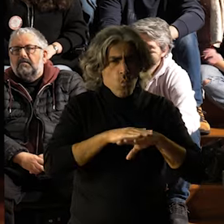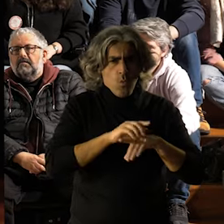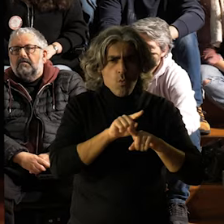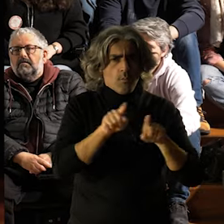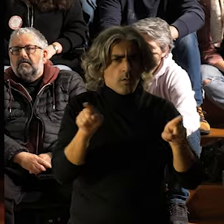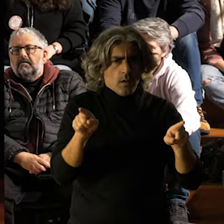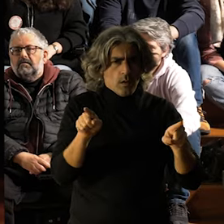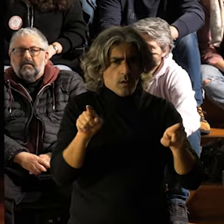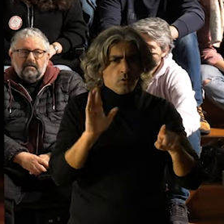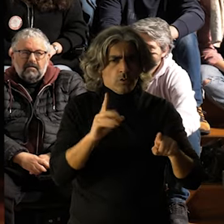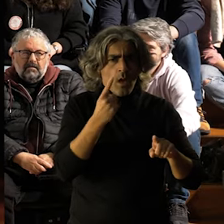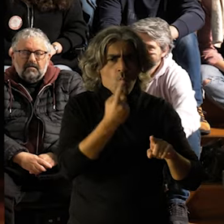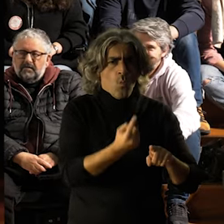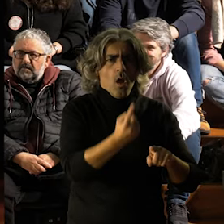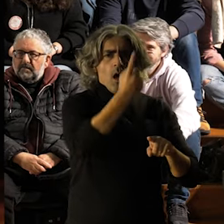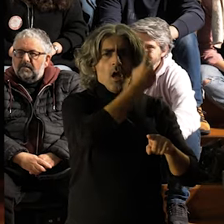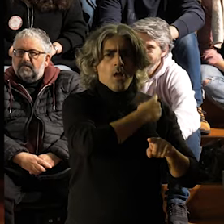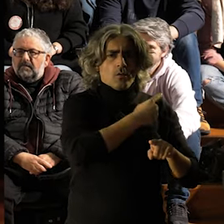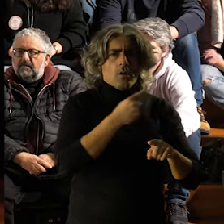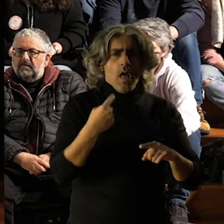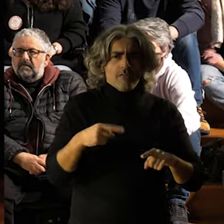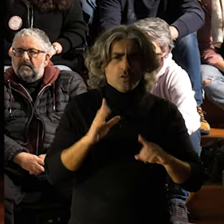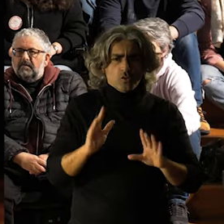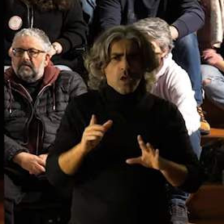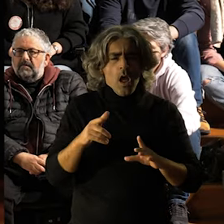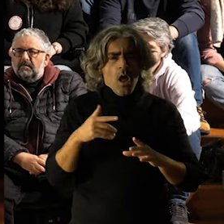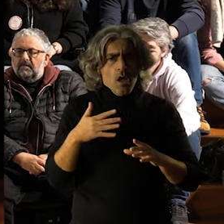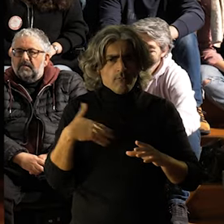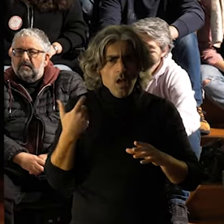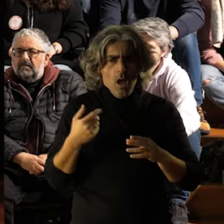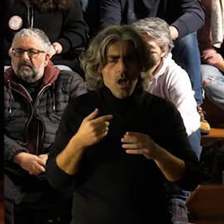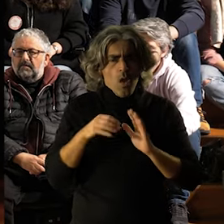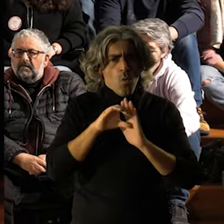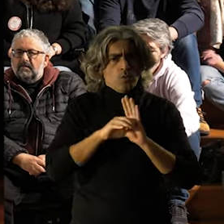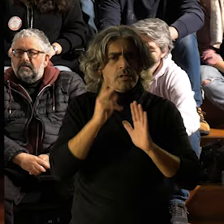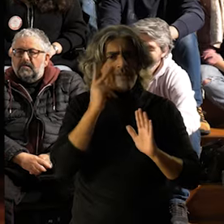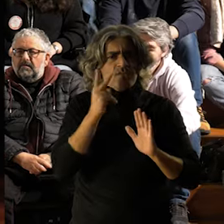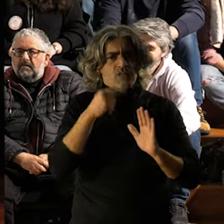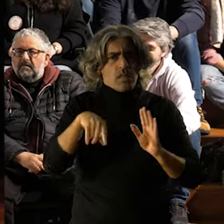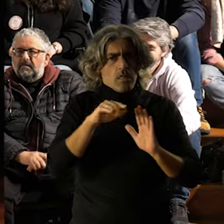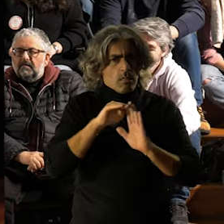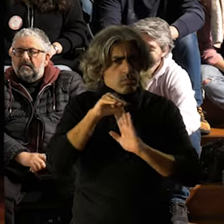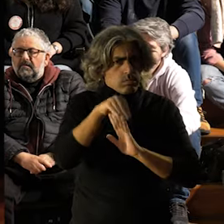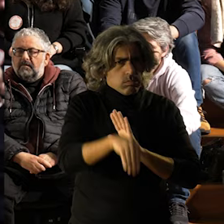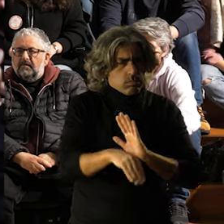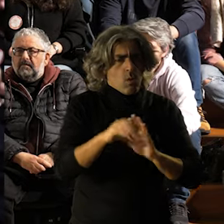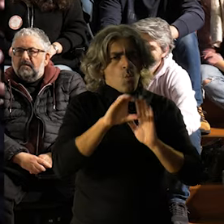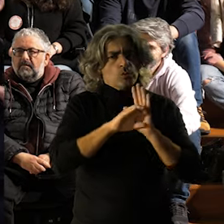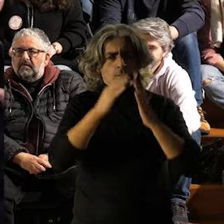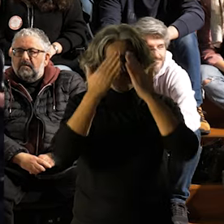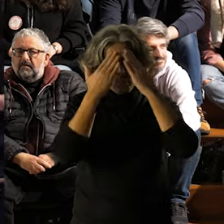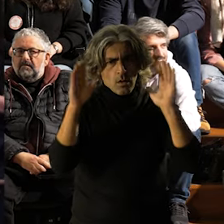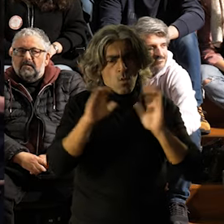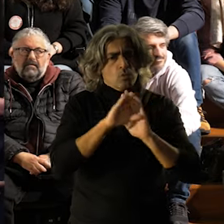Quem não sabia há já um ano como havia uma degradação acelerada das condições de vida e das condições democráticas, das condições